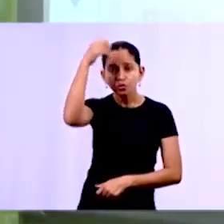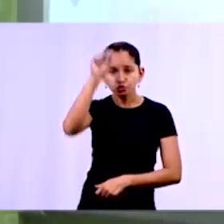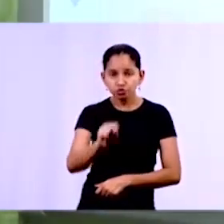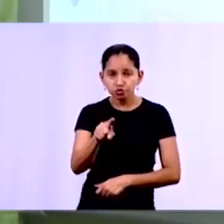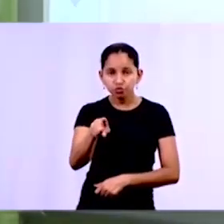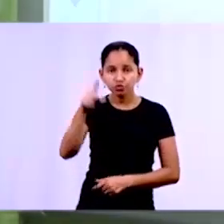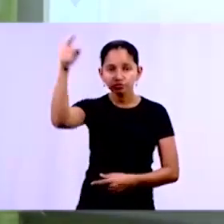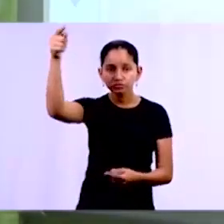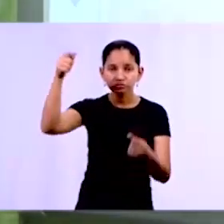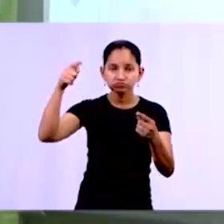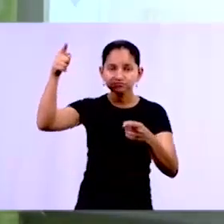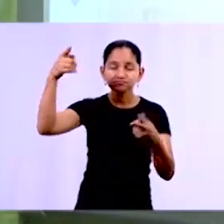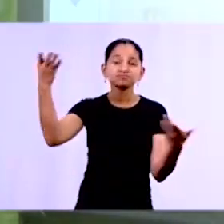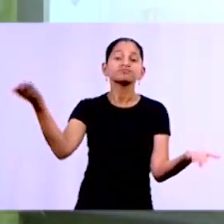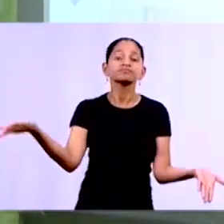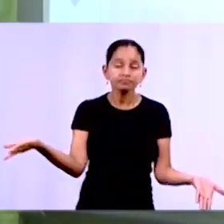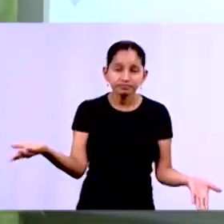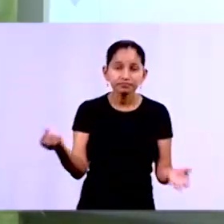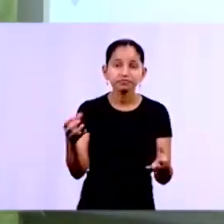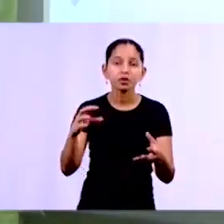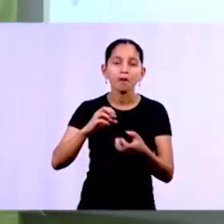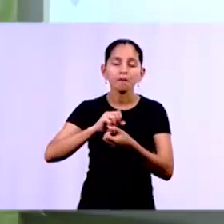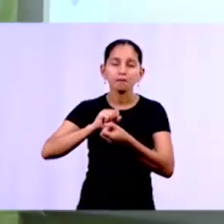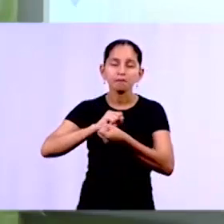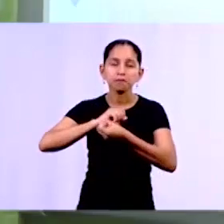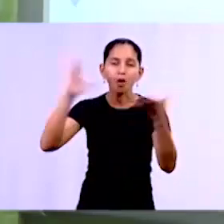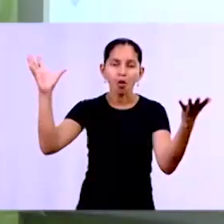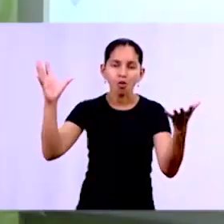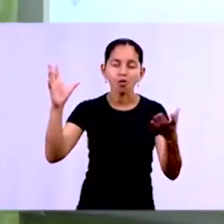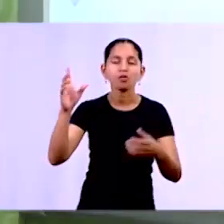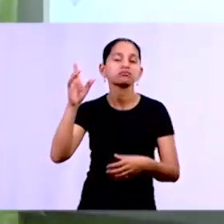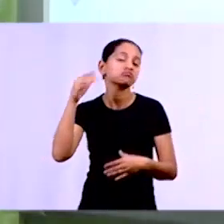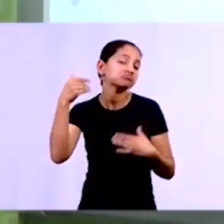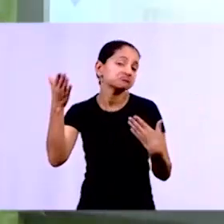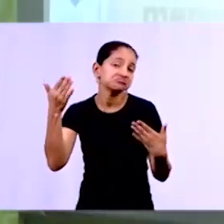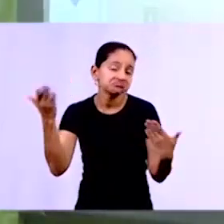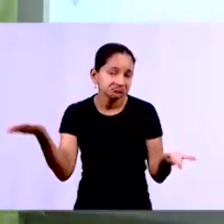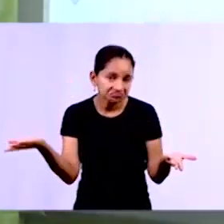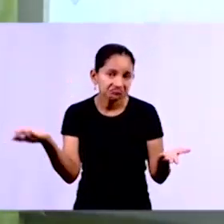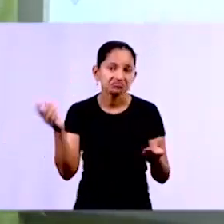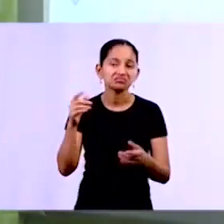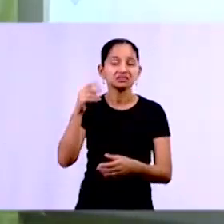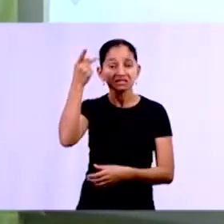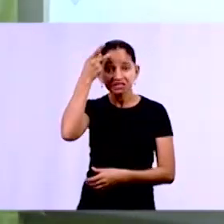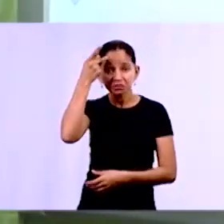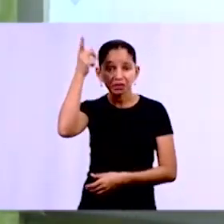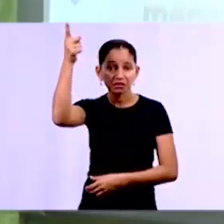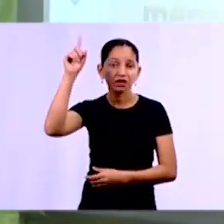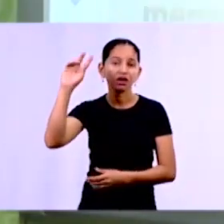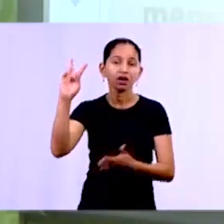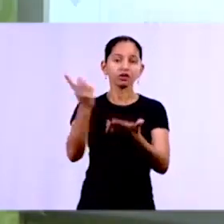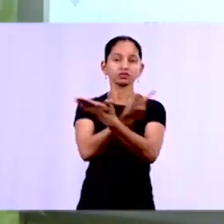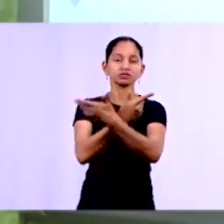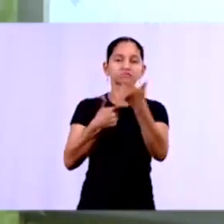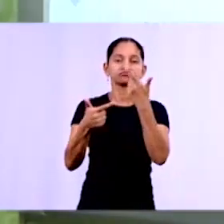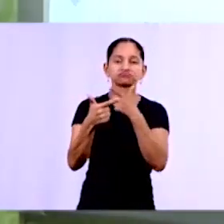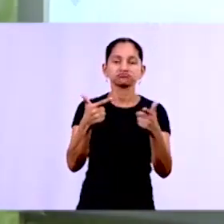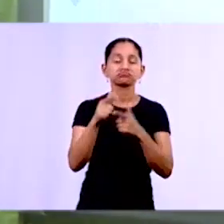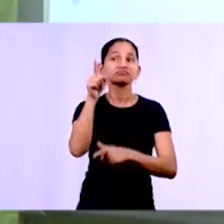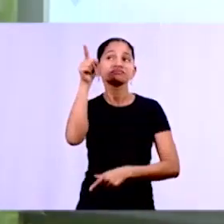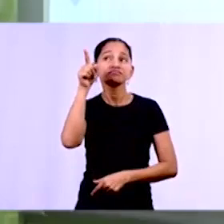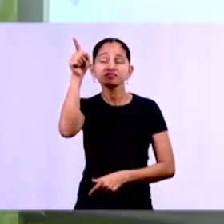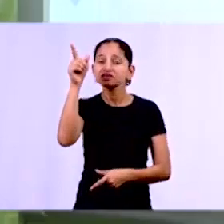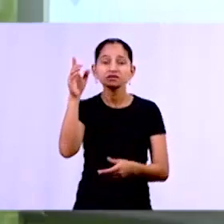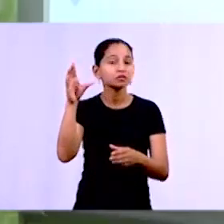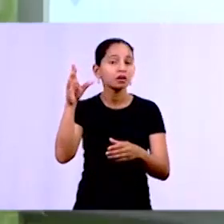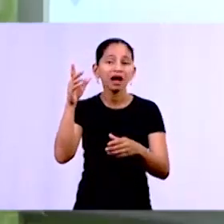algum der problema, se cair uma bomba lá, né, houver um atentado lá em São Paulo, por exemplo, aqueles seus